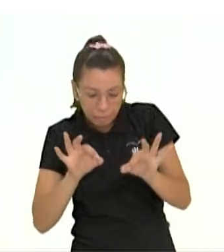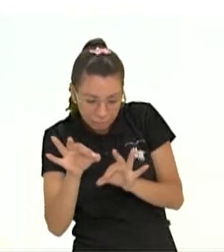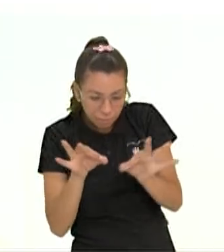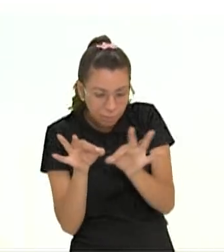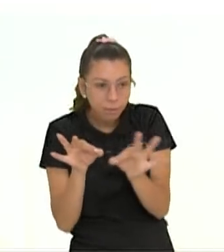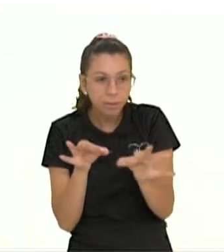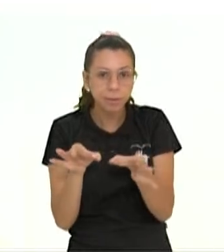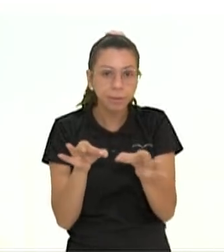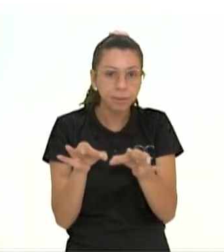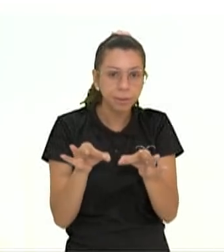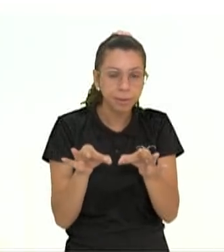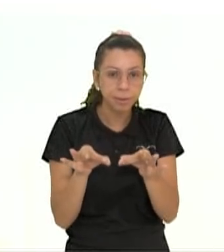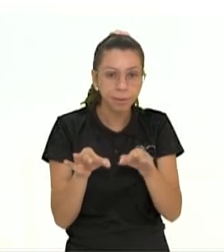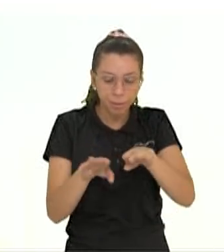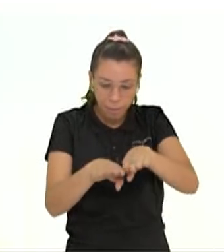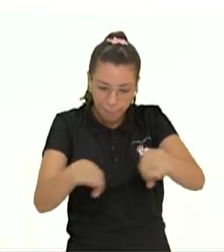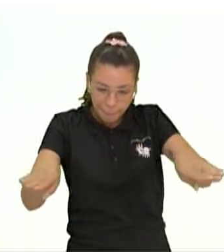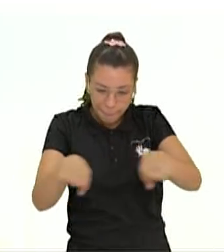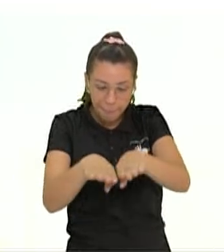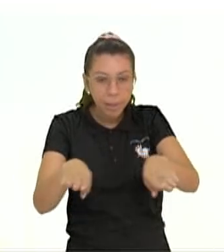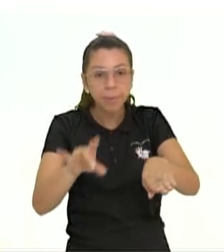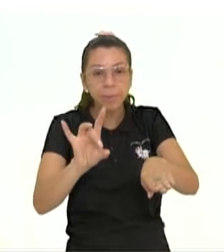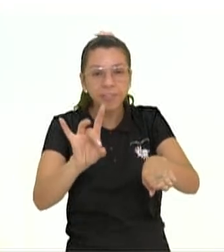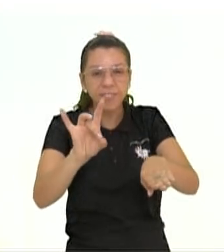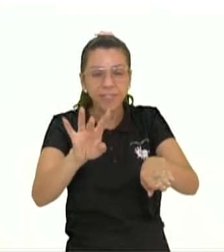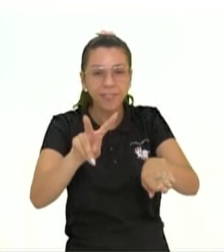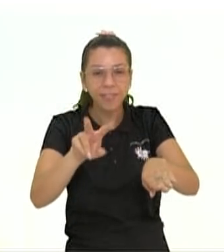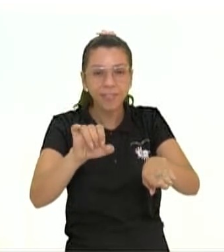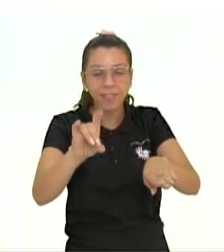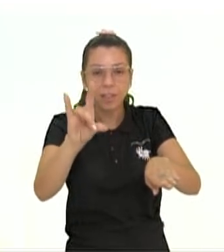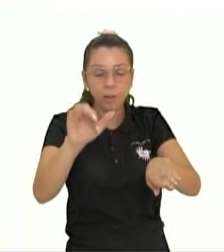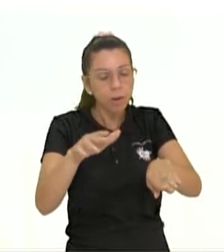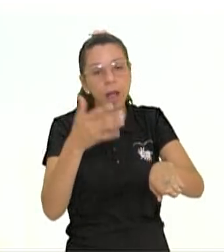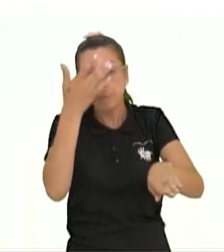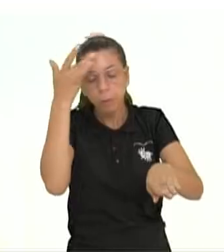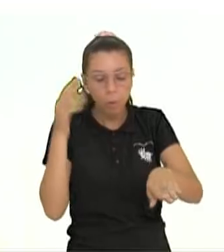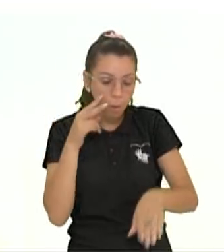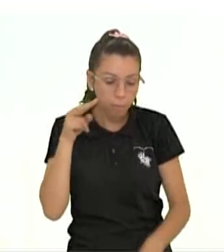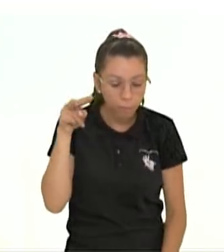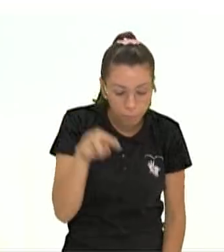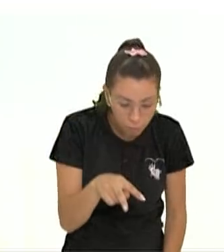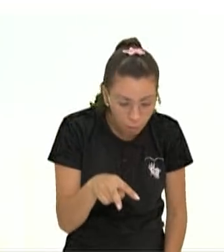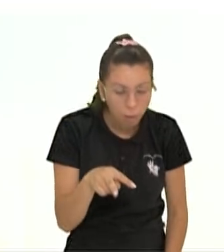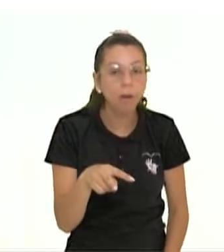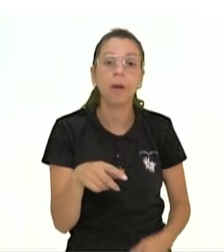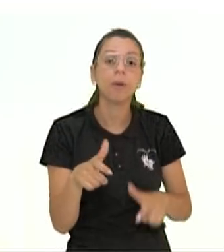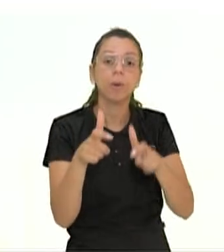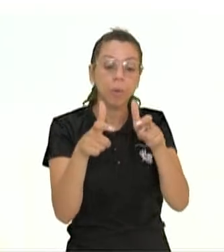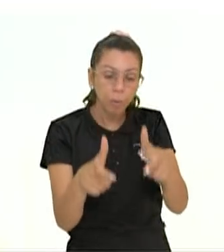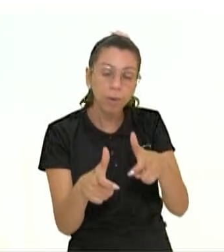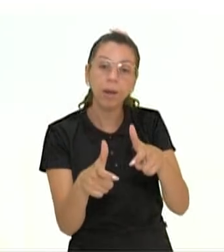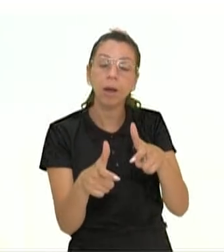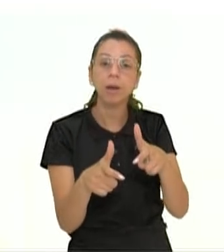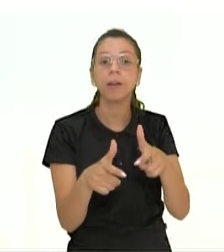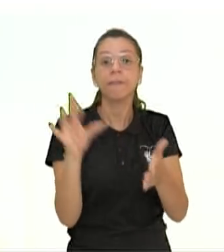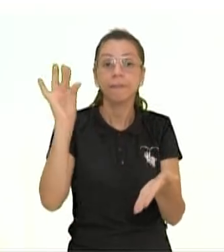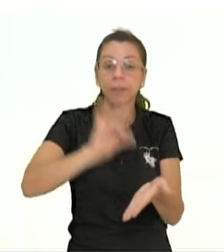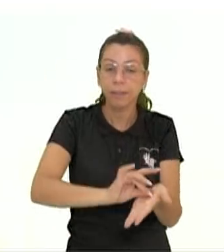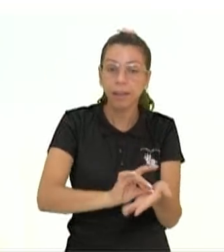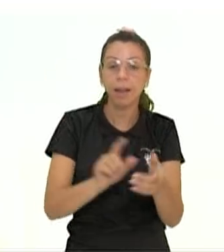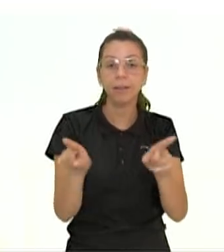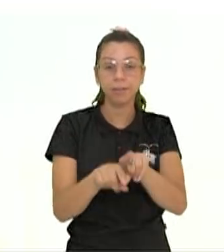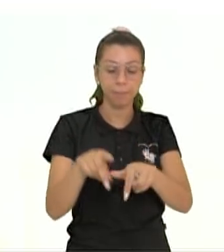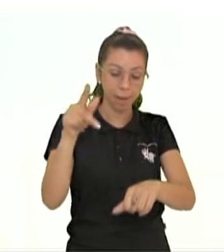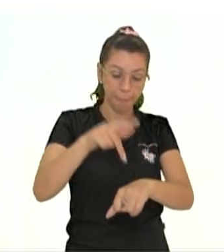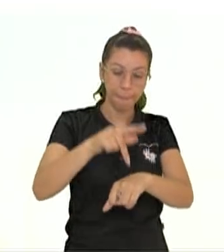de um piso de vidro para que as pessoas pudessem ver aonde que estavam a calçada original, as pedras